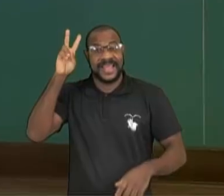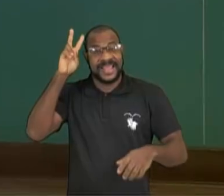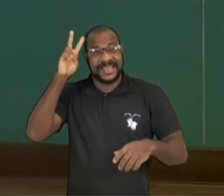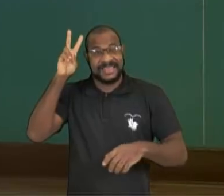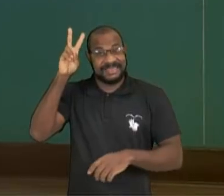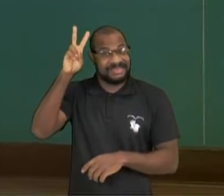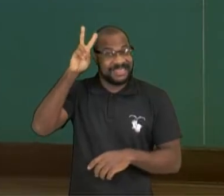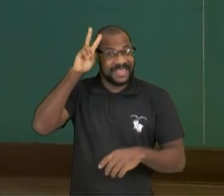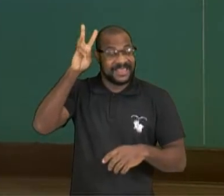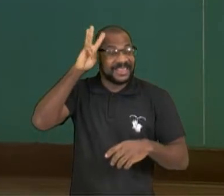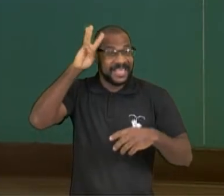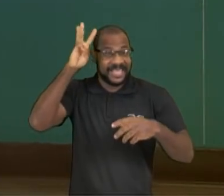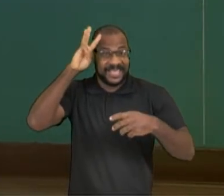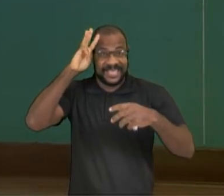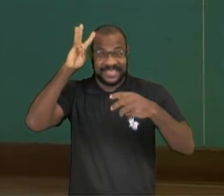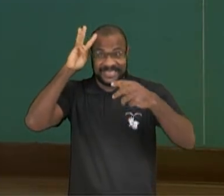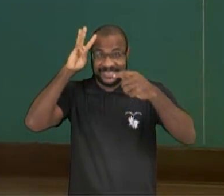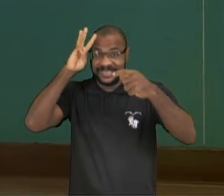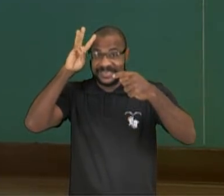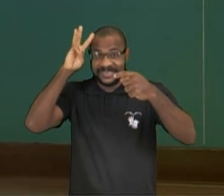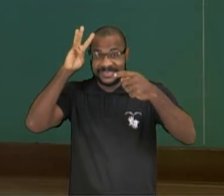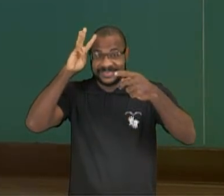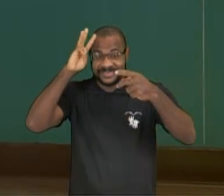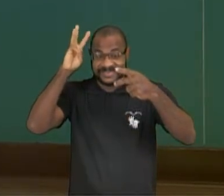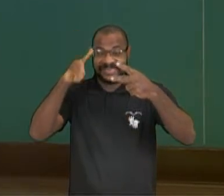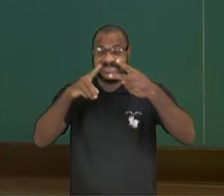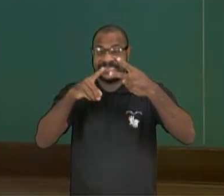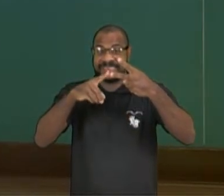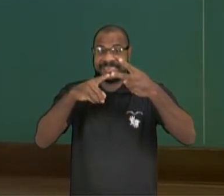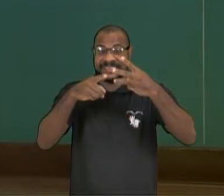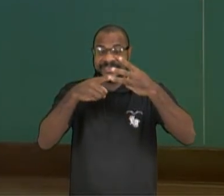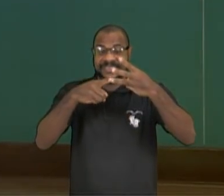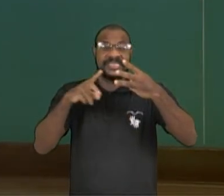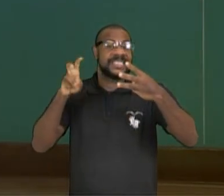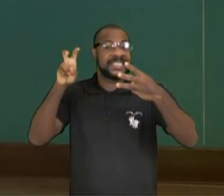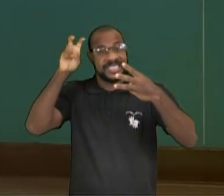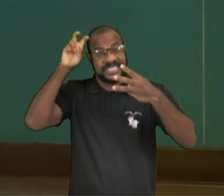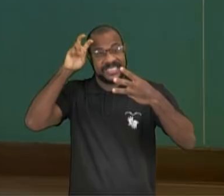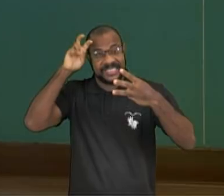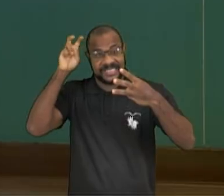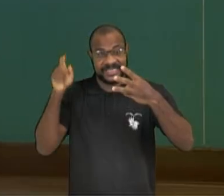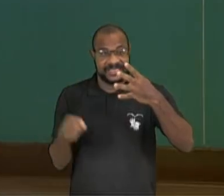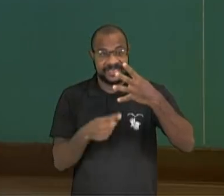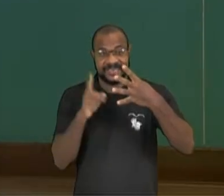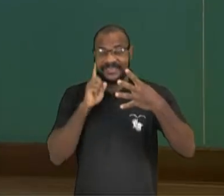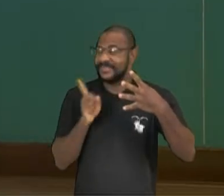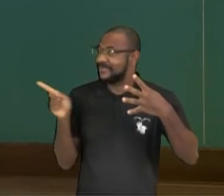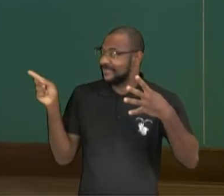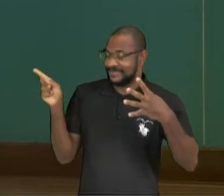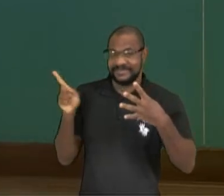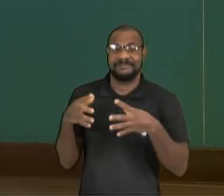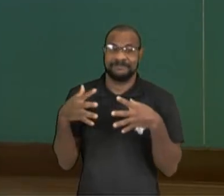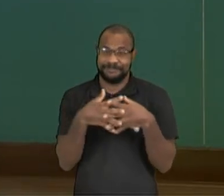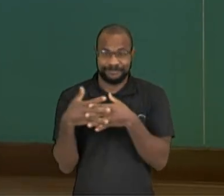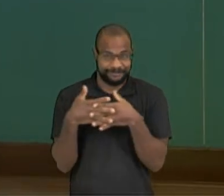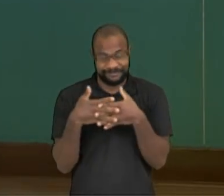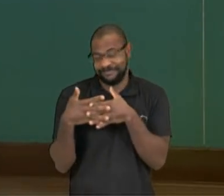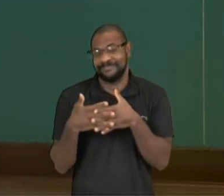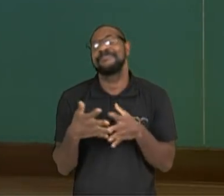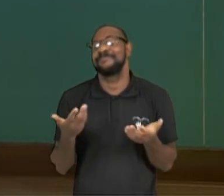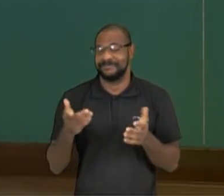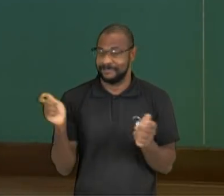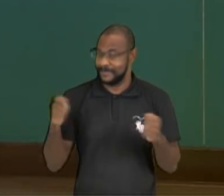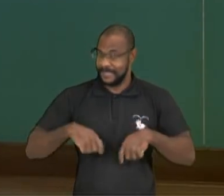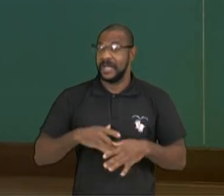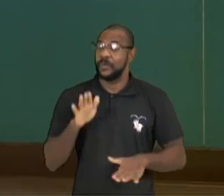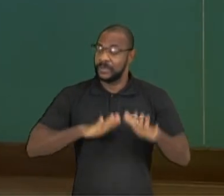quinta, porque eles são bem parecidos, tá? Então, cuidado. Eles, né, quando você fala, eles são meio parecidinhos, então cuidado na